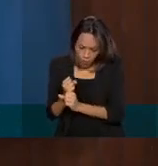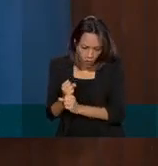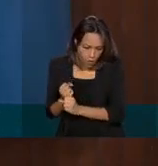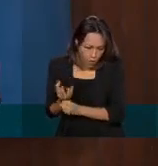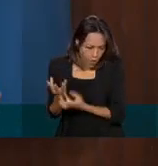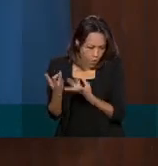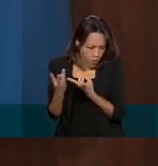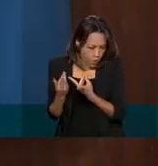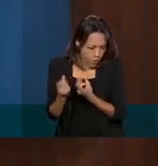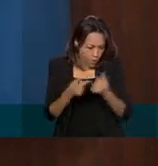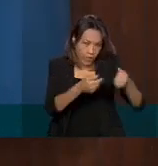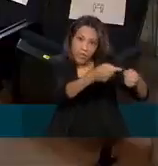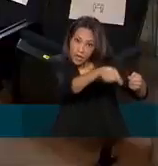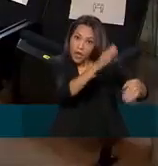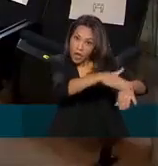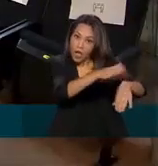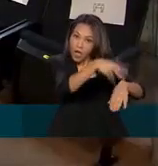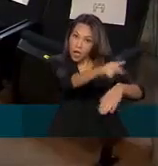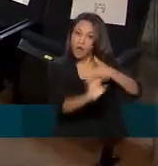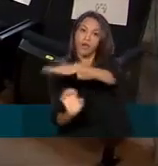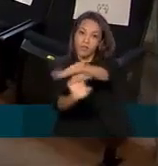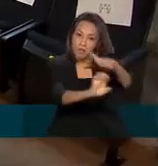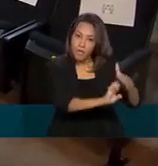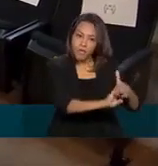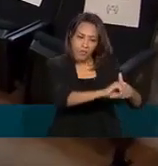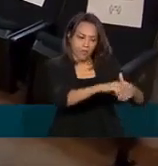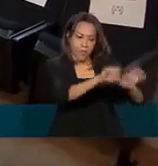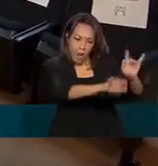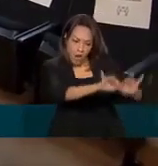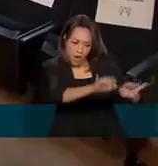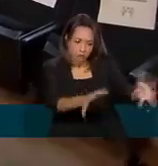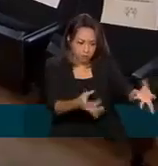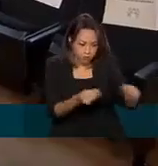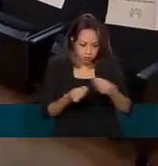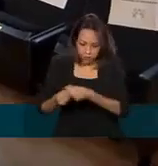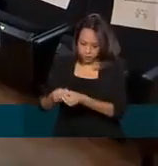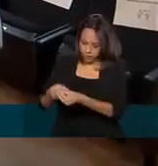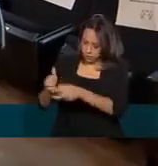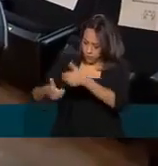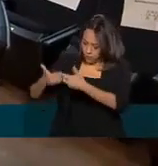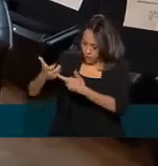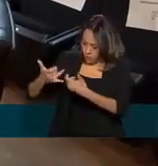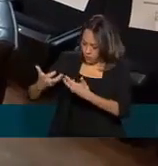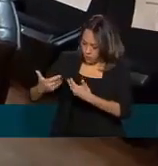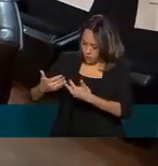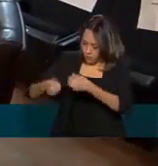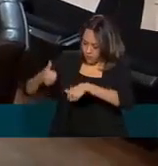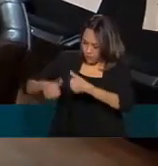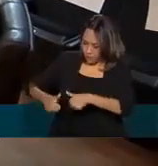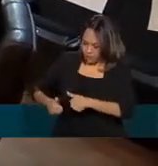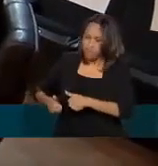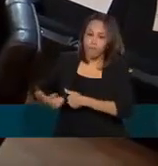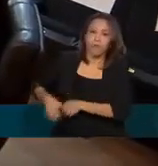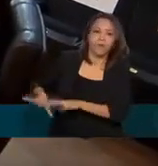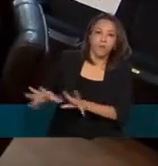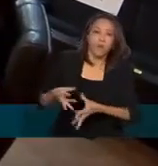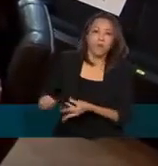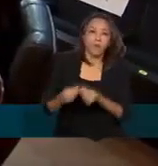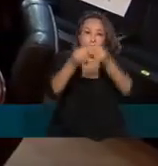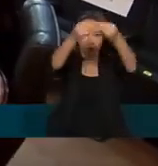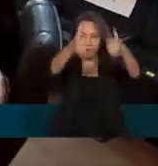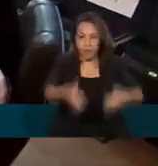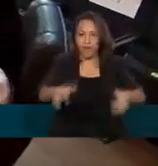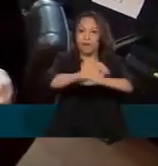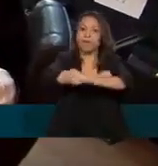eficácias alegadas pelas empresas e que possa dar transparência para a sociedade do que realmente esperar